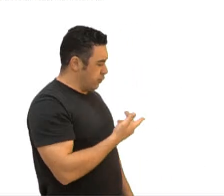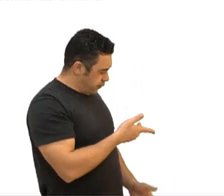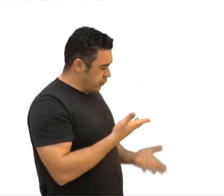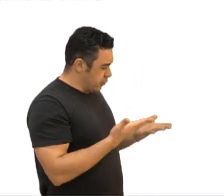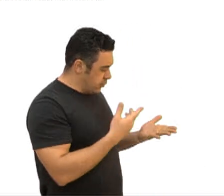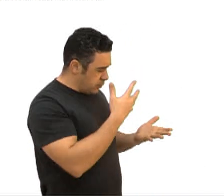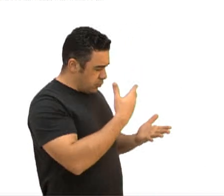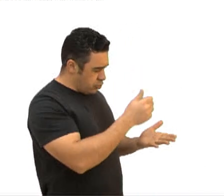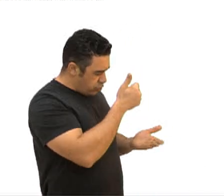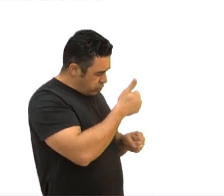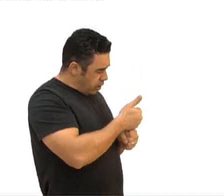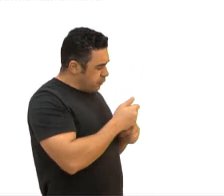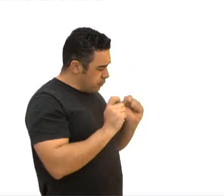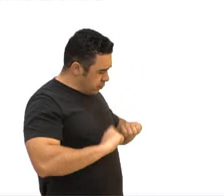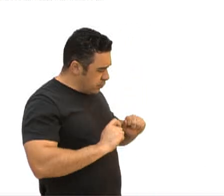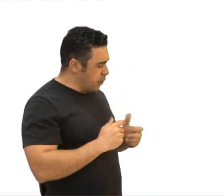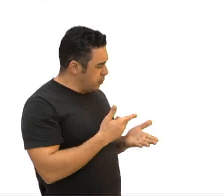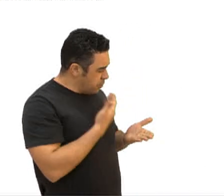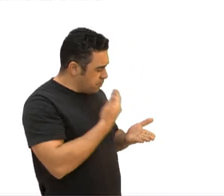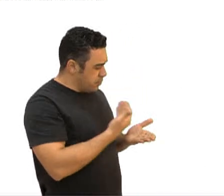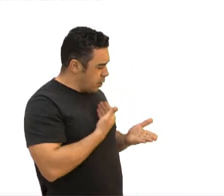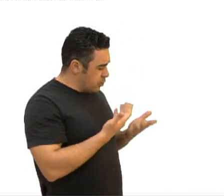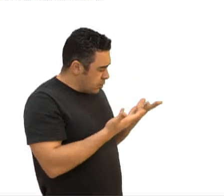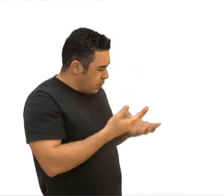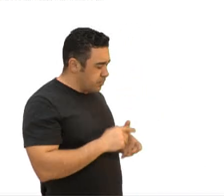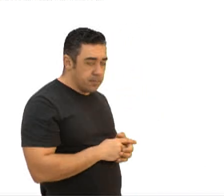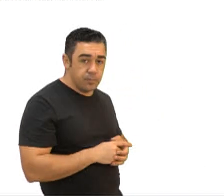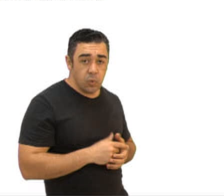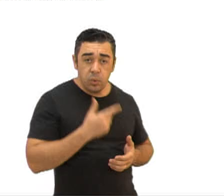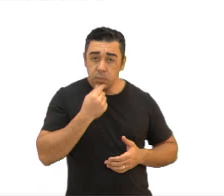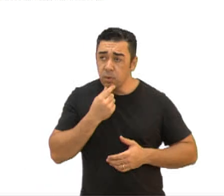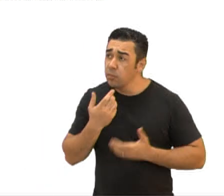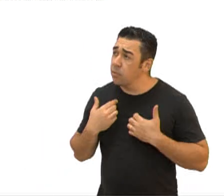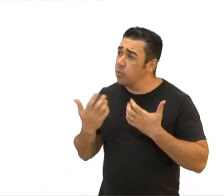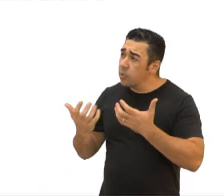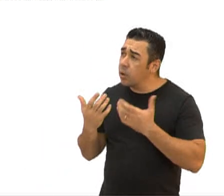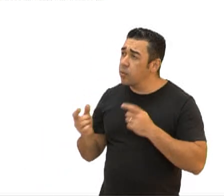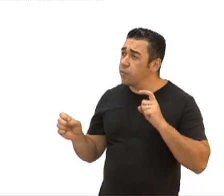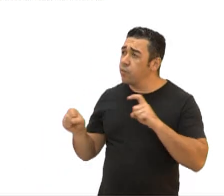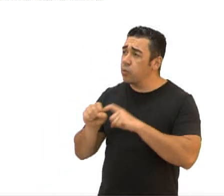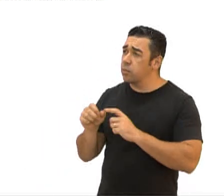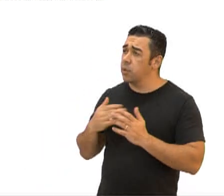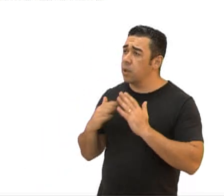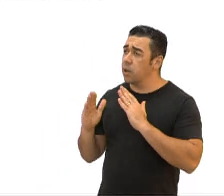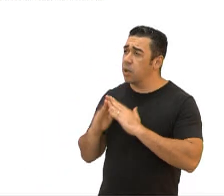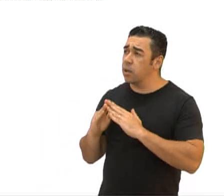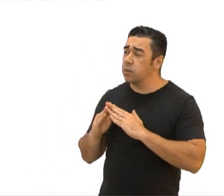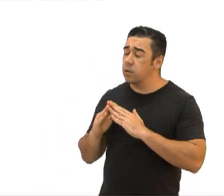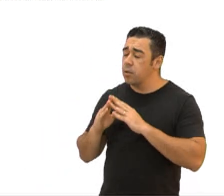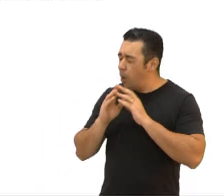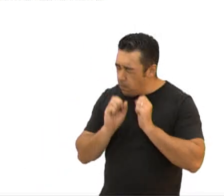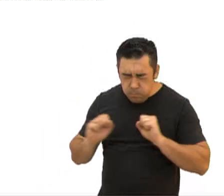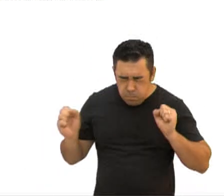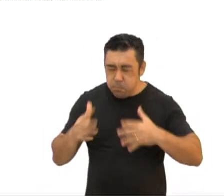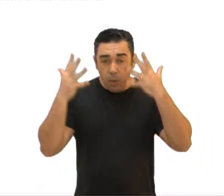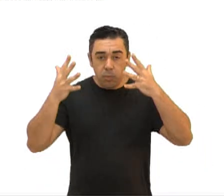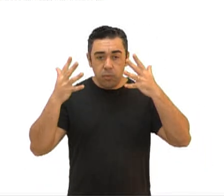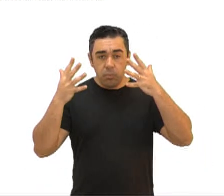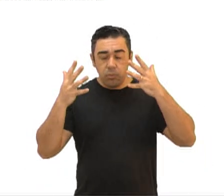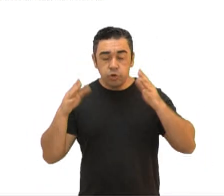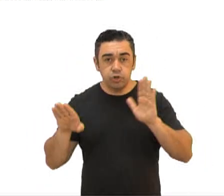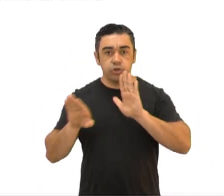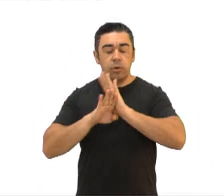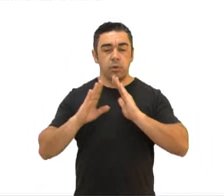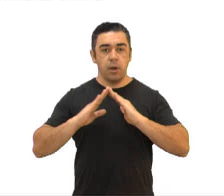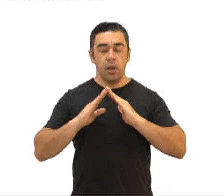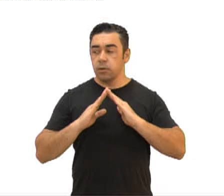disse, quero ir para casa. Num instante, Aladim estava em casa. Alegre, contou para sua mãe,